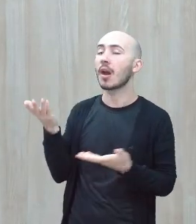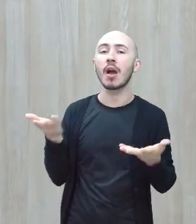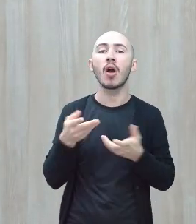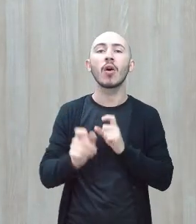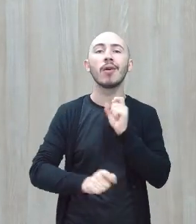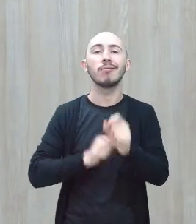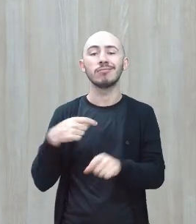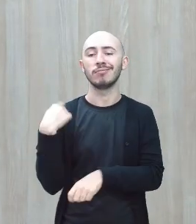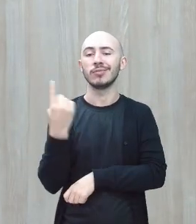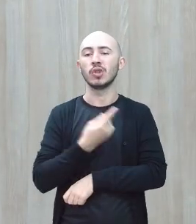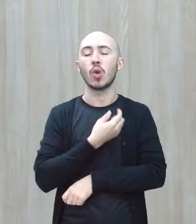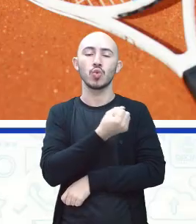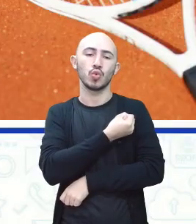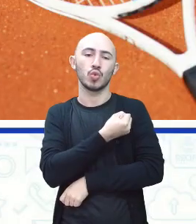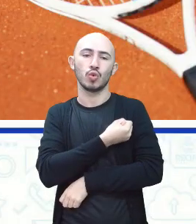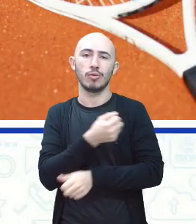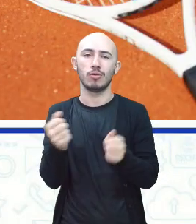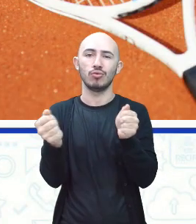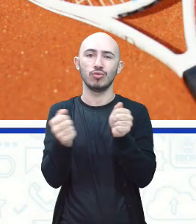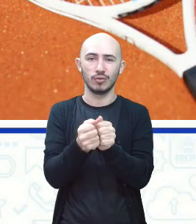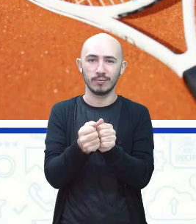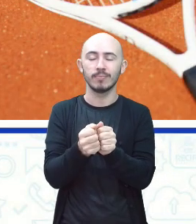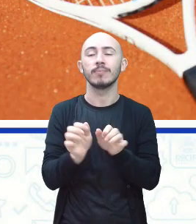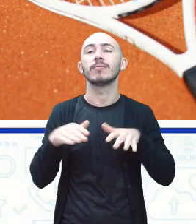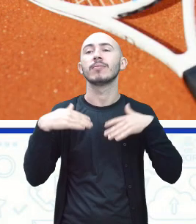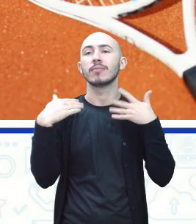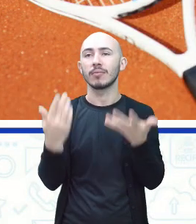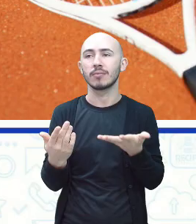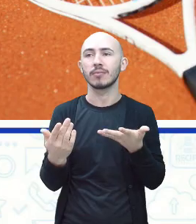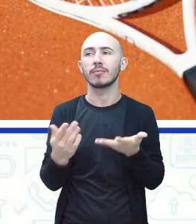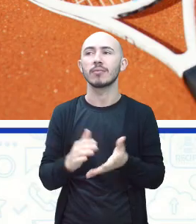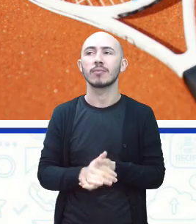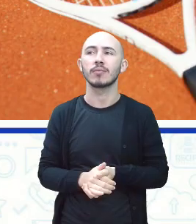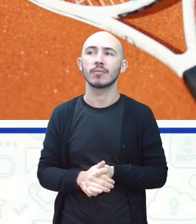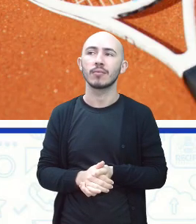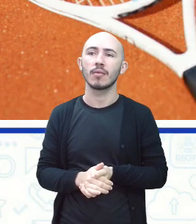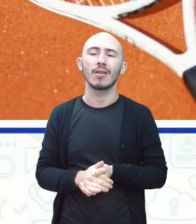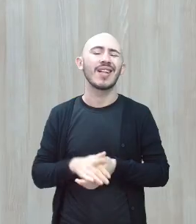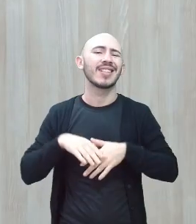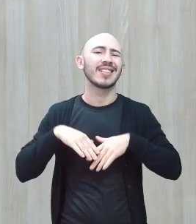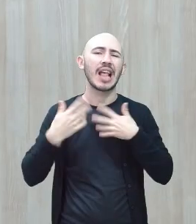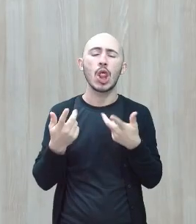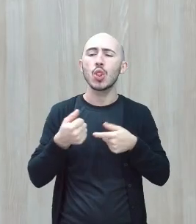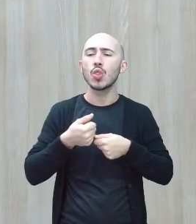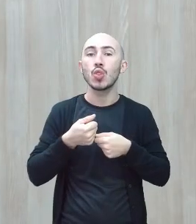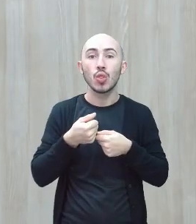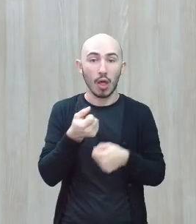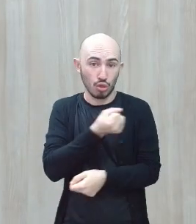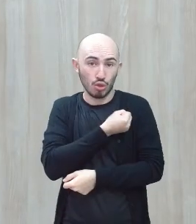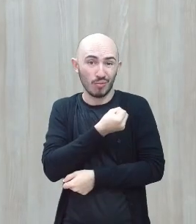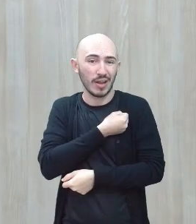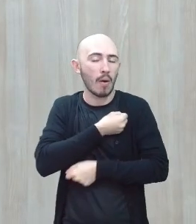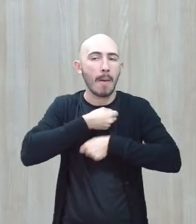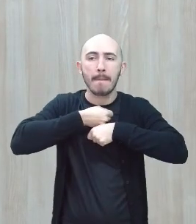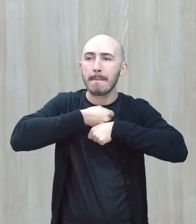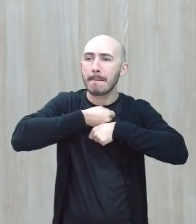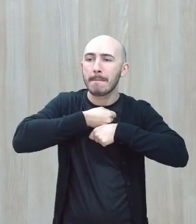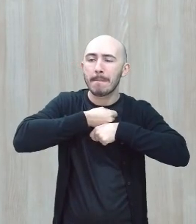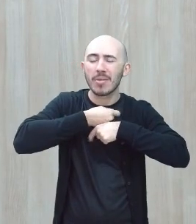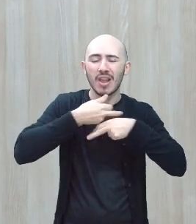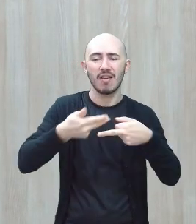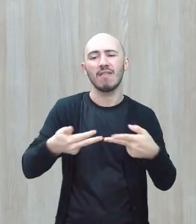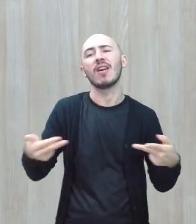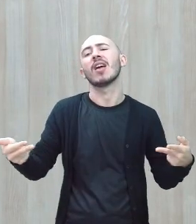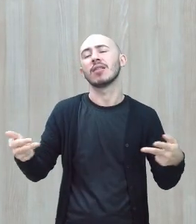gente vai trabalhar os números com vocês e pronunciando os números. Nós temos milhões de números, o professor André Riceliano também concorda